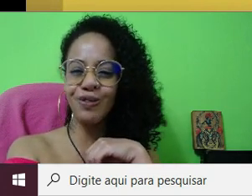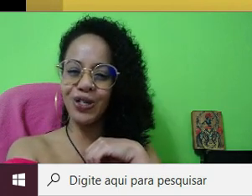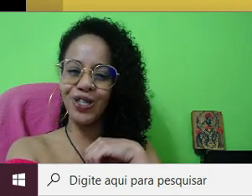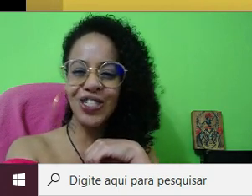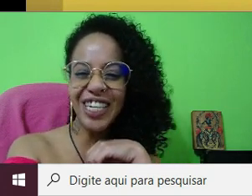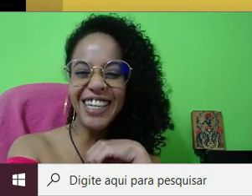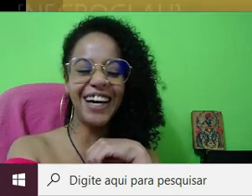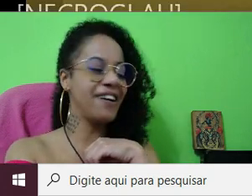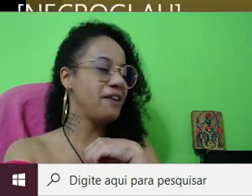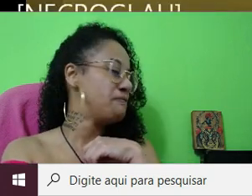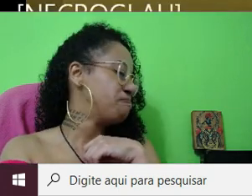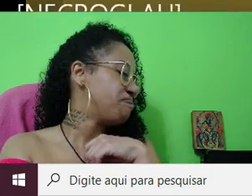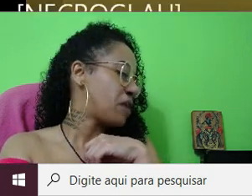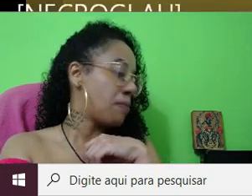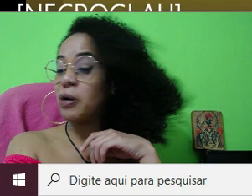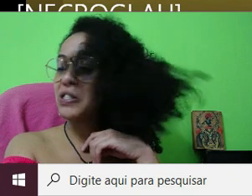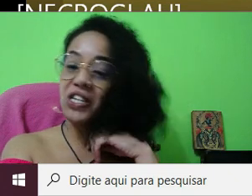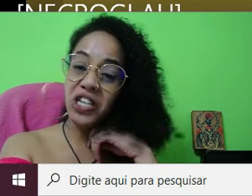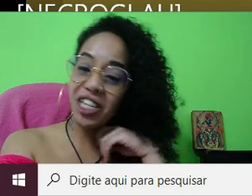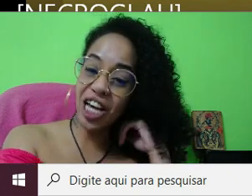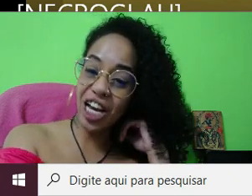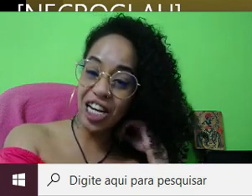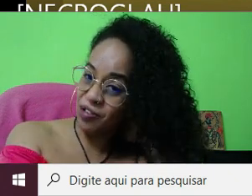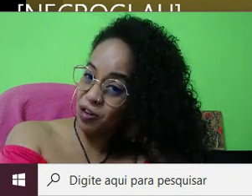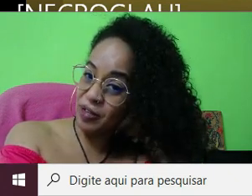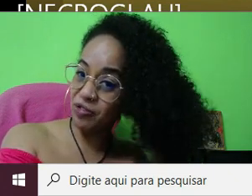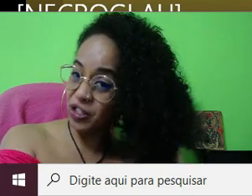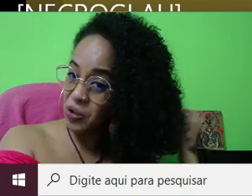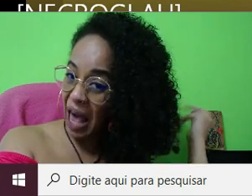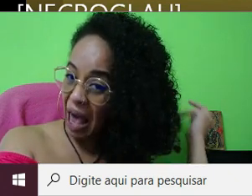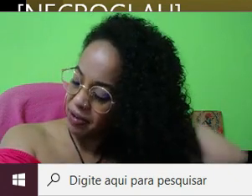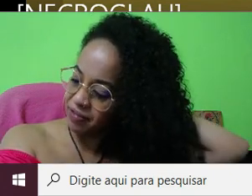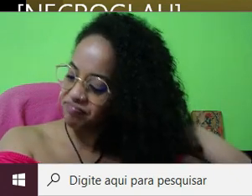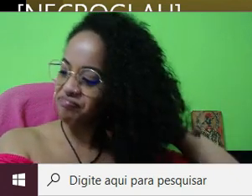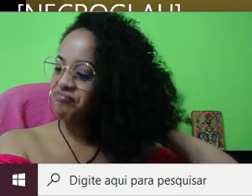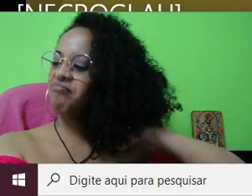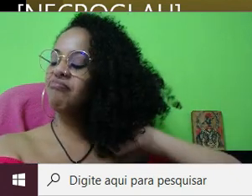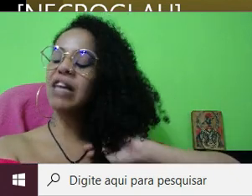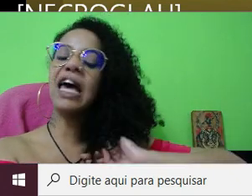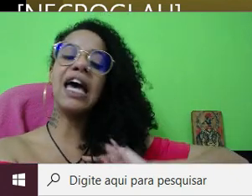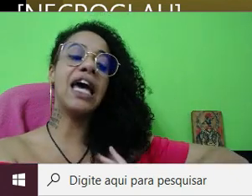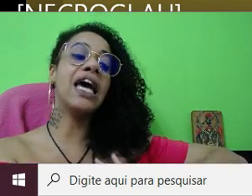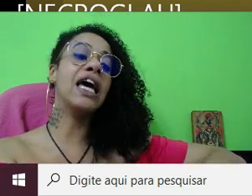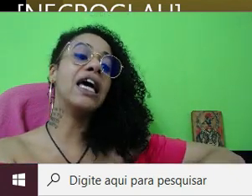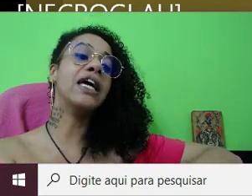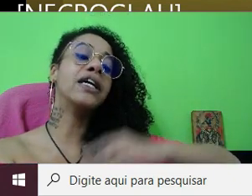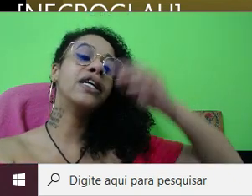após o outro dia meu processo de radicalização começou a ouvir